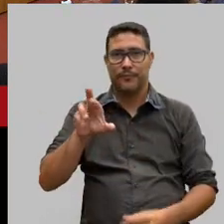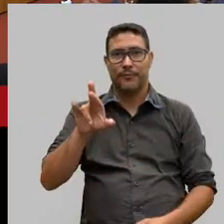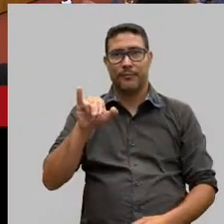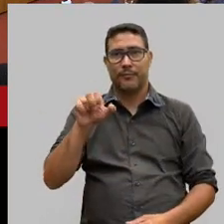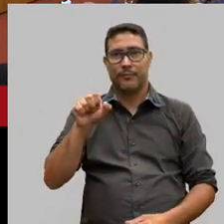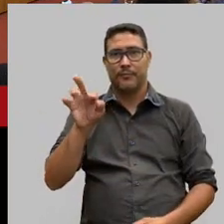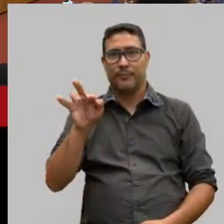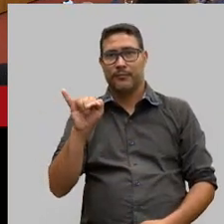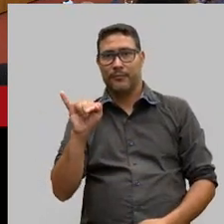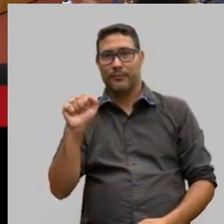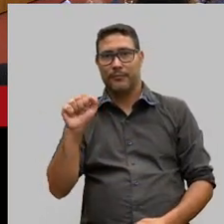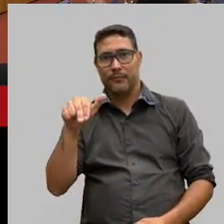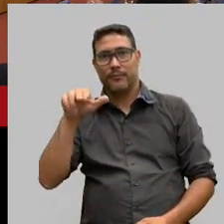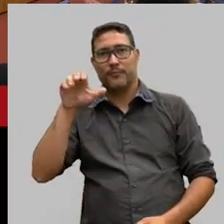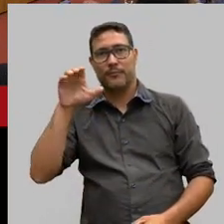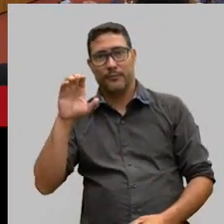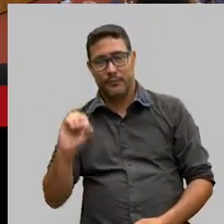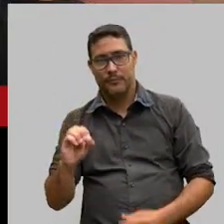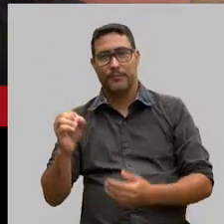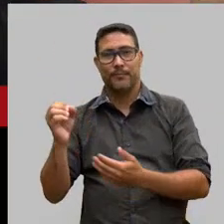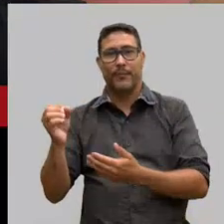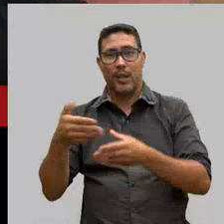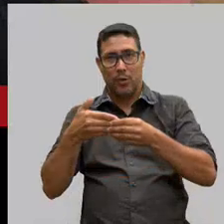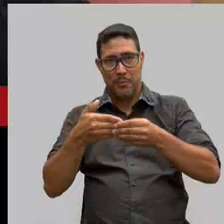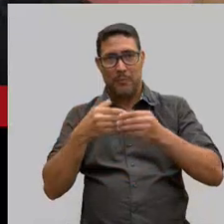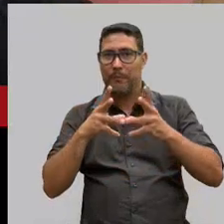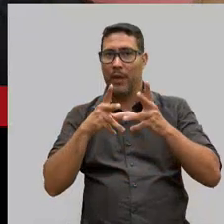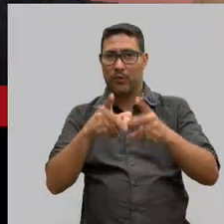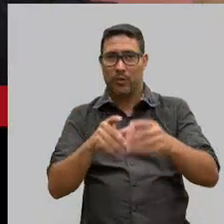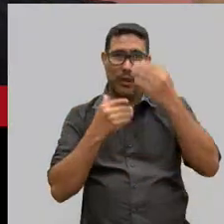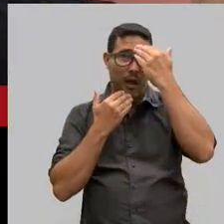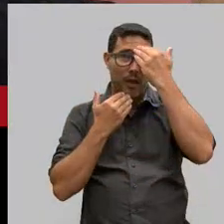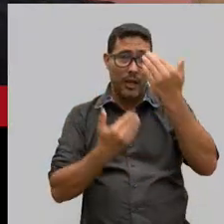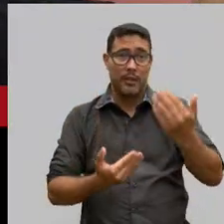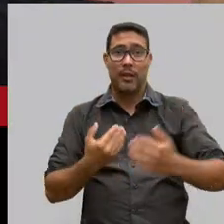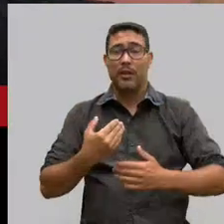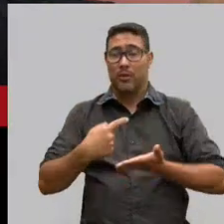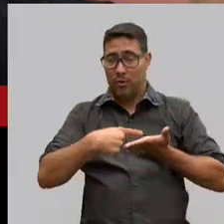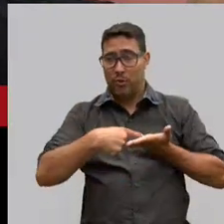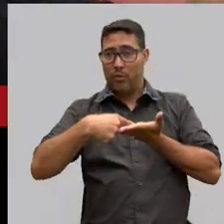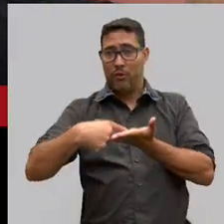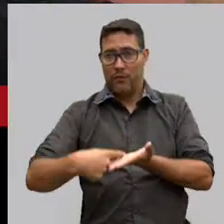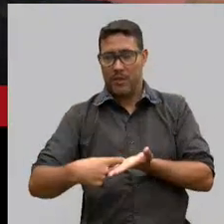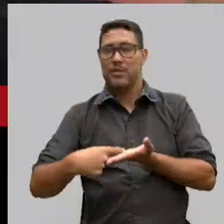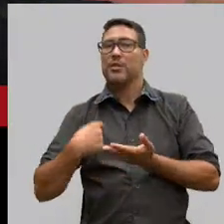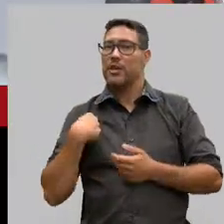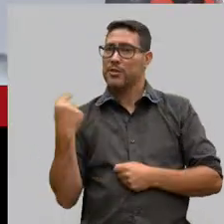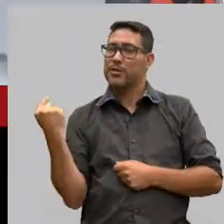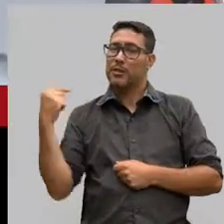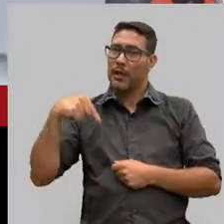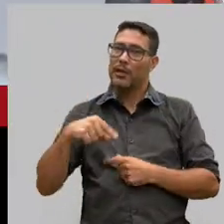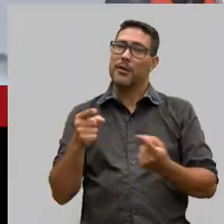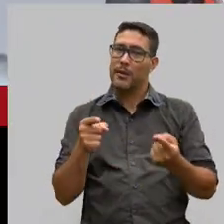todos na mesa em nome do Cristiano Agradeço o convite mais uma vez da gente estar junto aqui